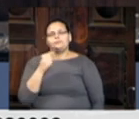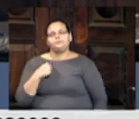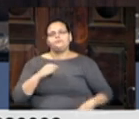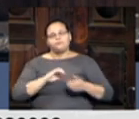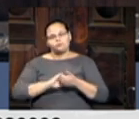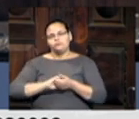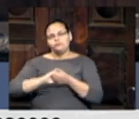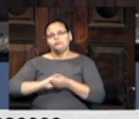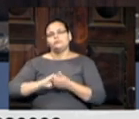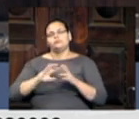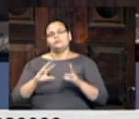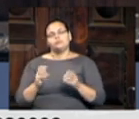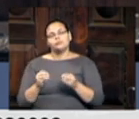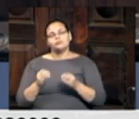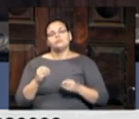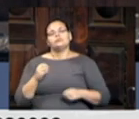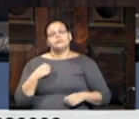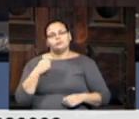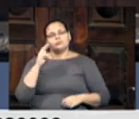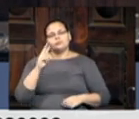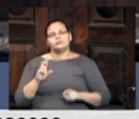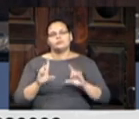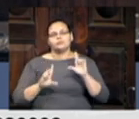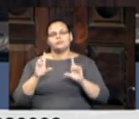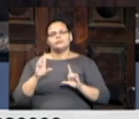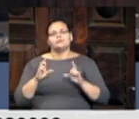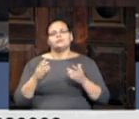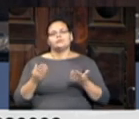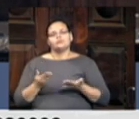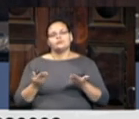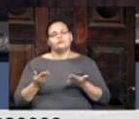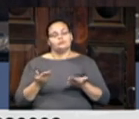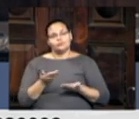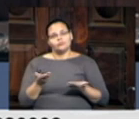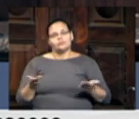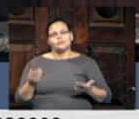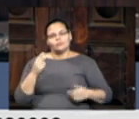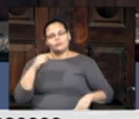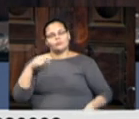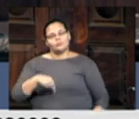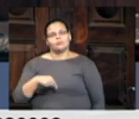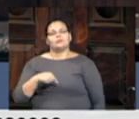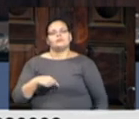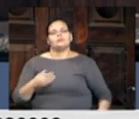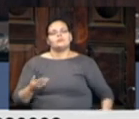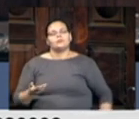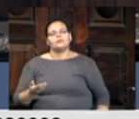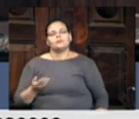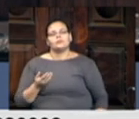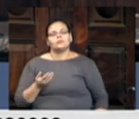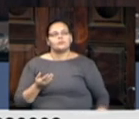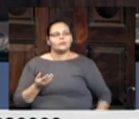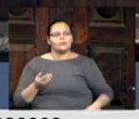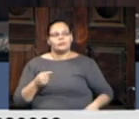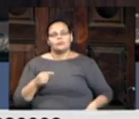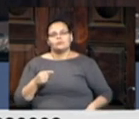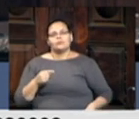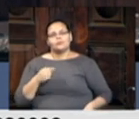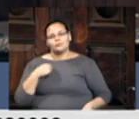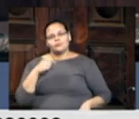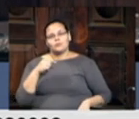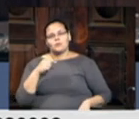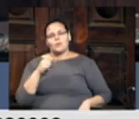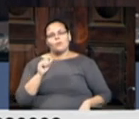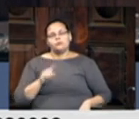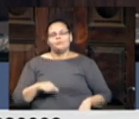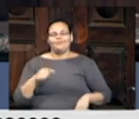a todos que nos assistem. Presidente, eu venho aqui dar aqui as minhas